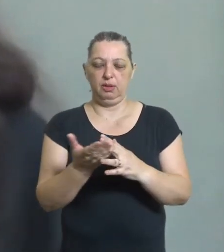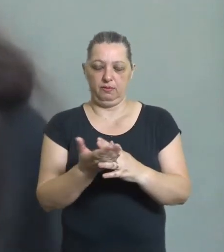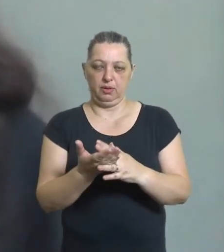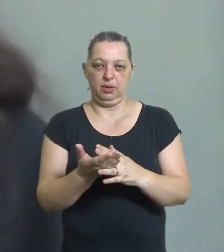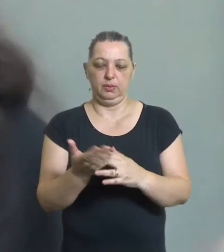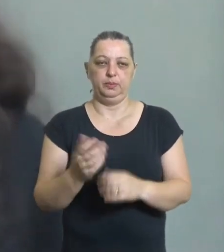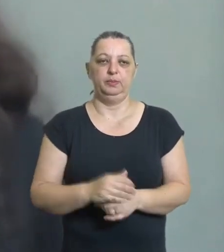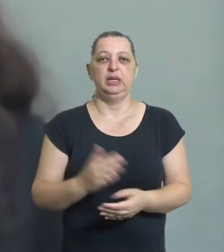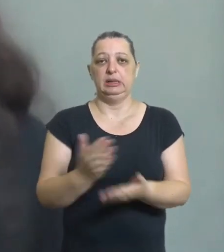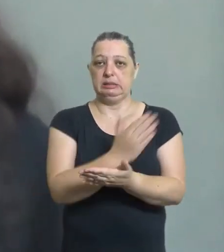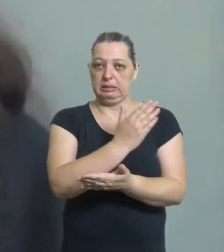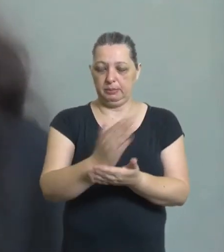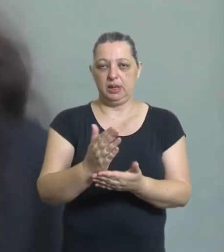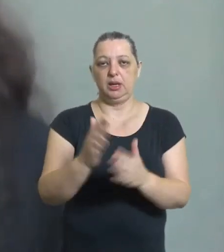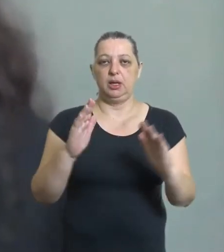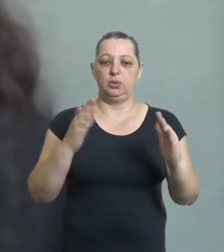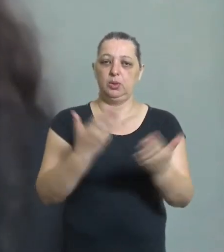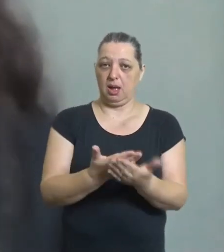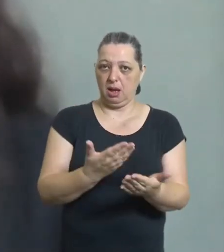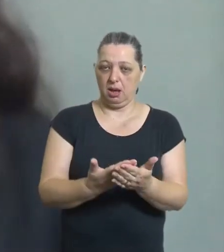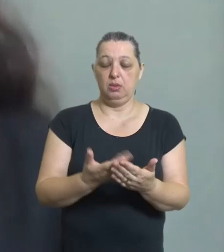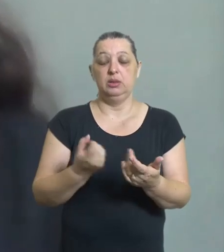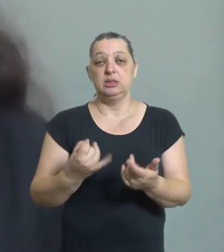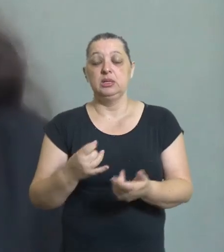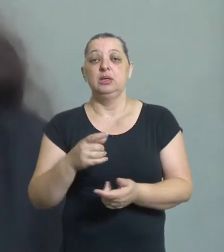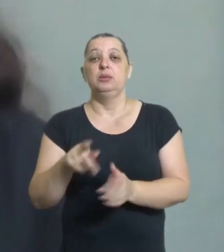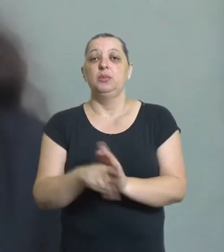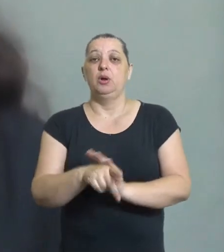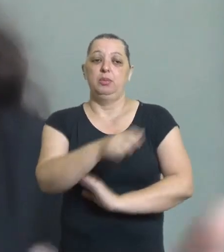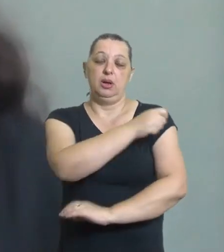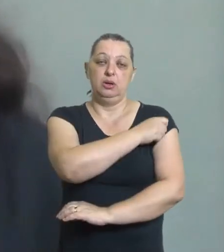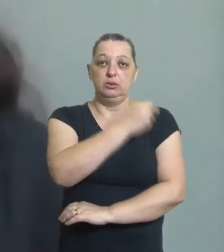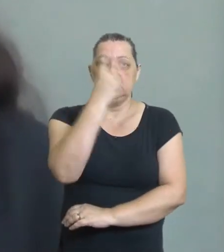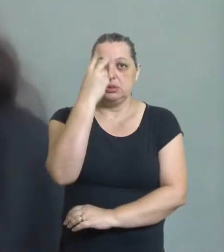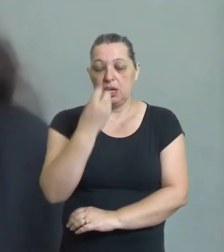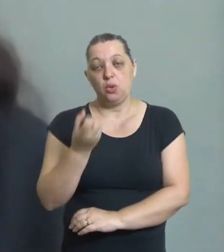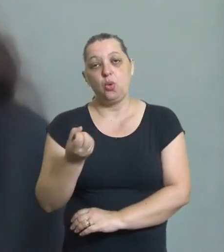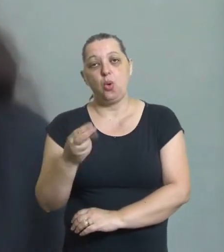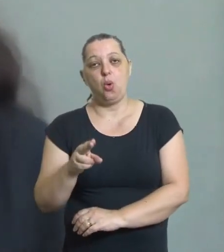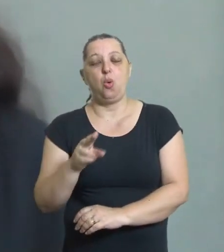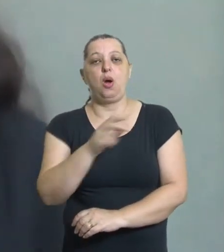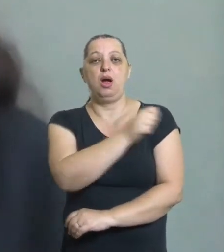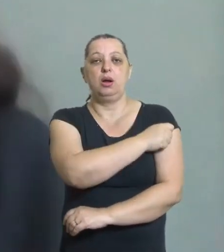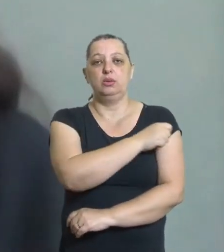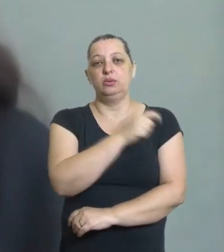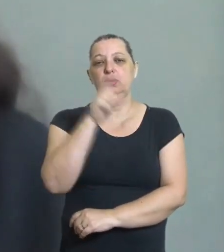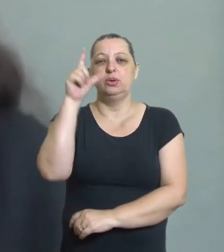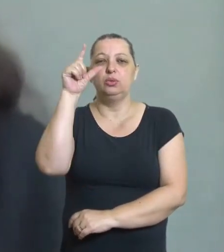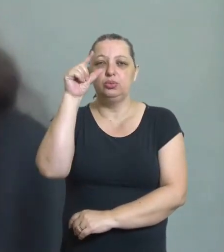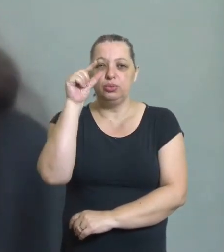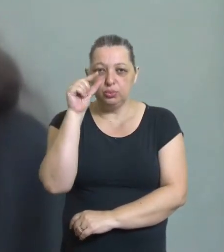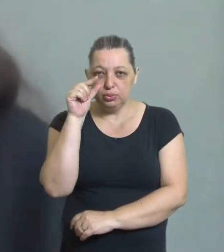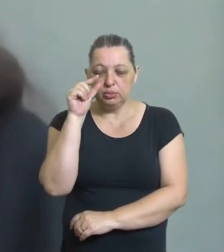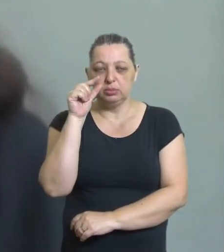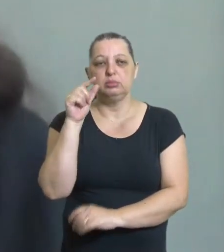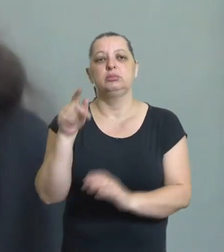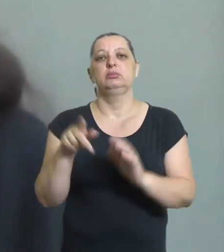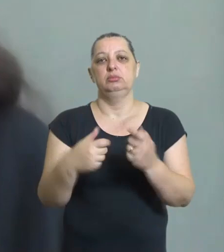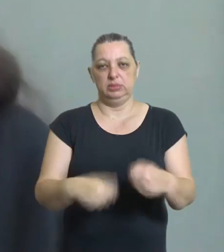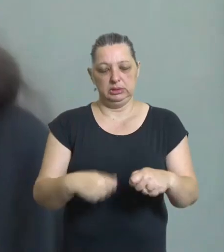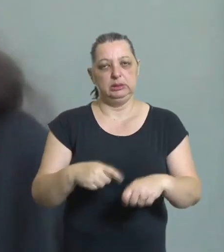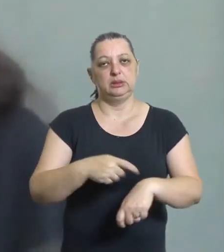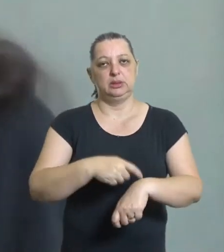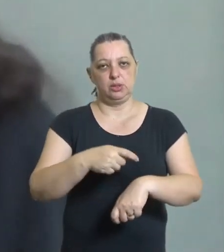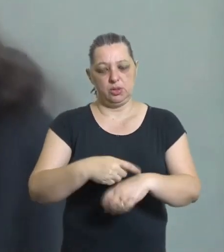saber isso. Se o aluno tem baixa visão, se o aluno tem cegueira, ele precisa ter esse apoio no contraturno do atendimento educacional